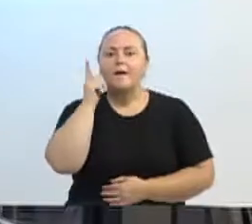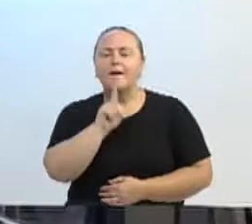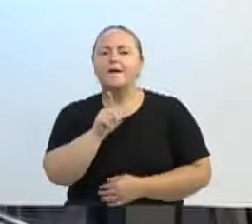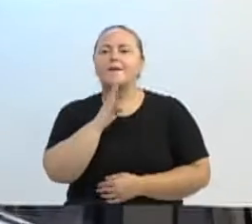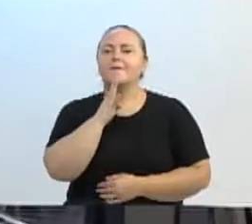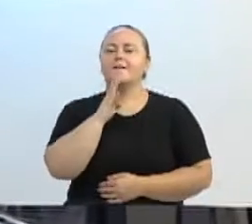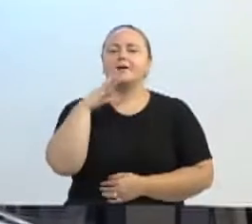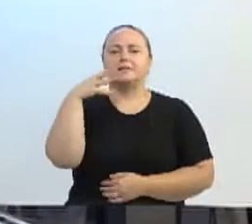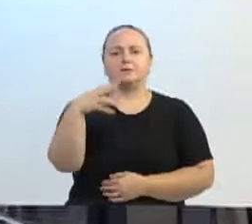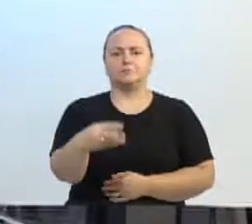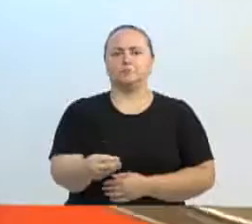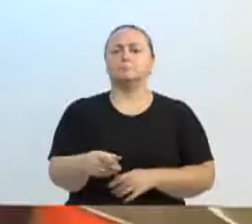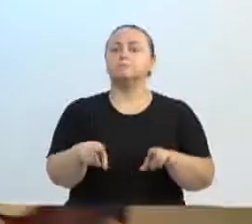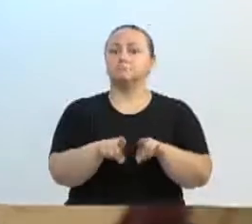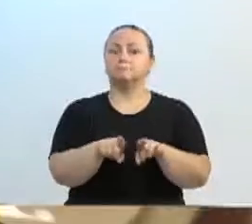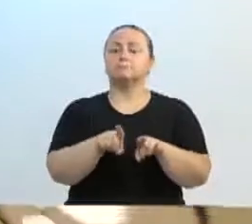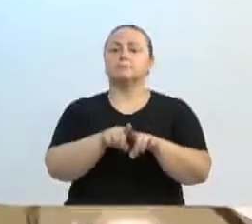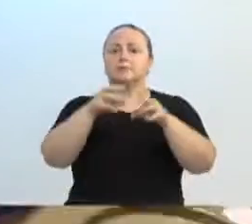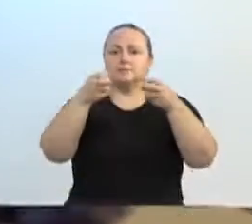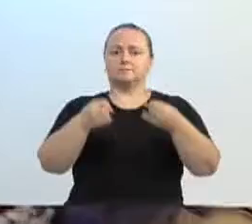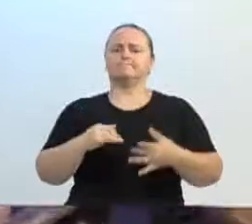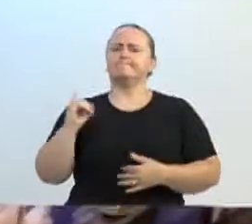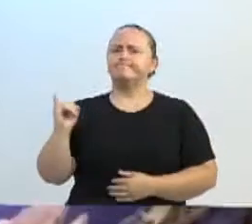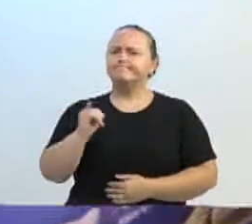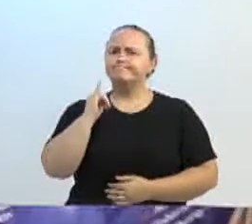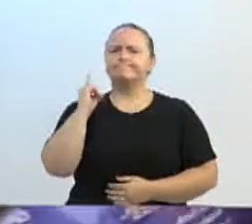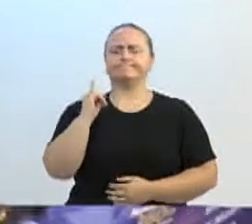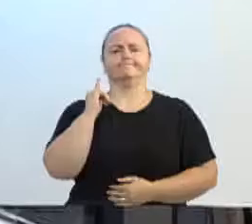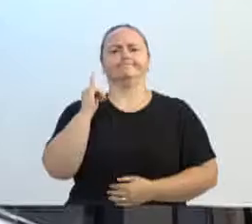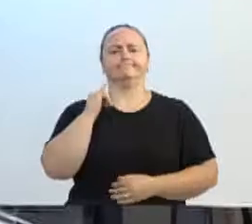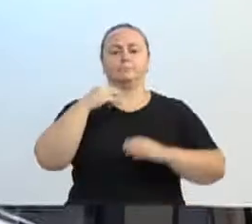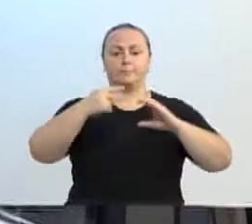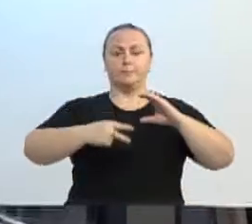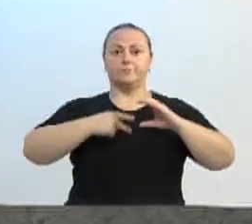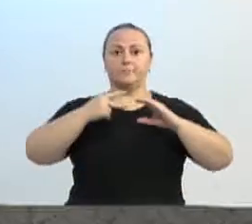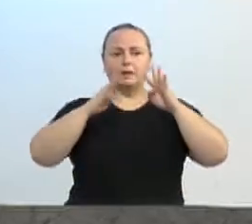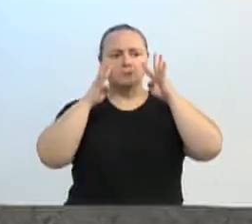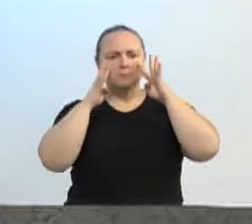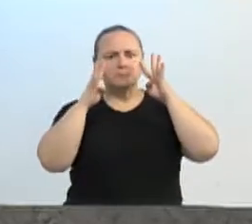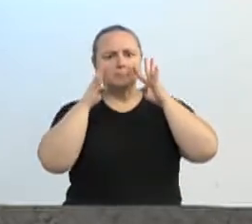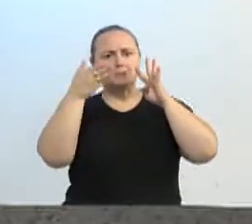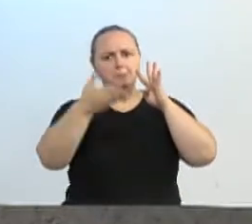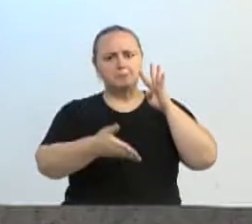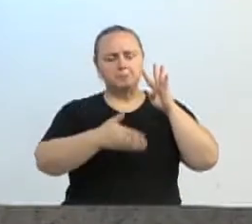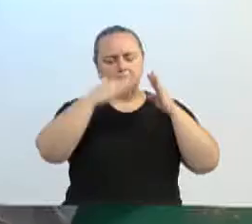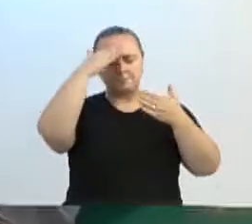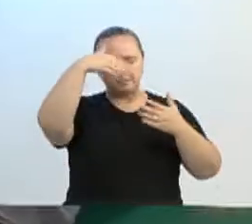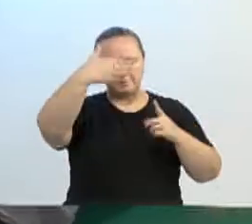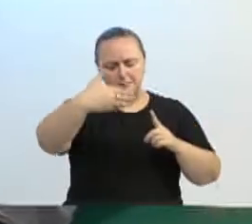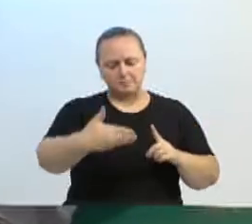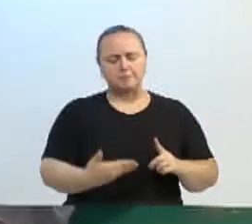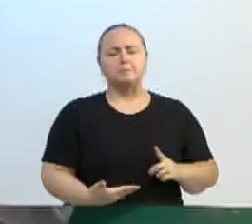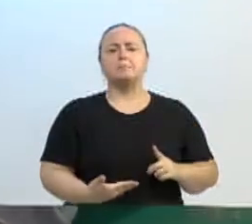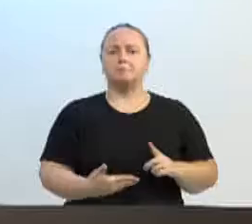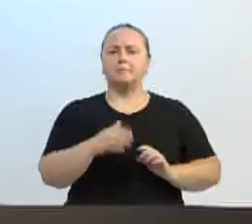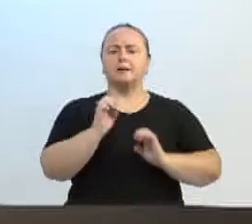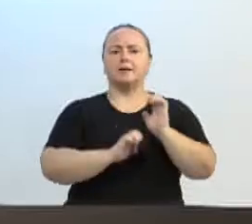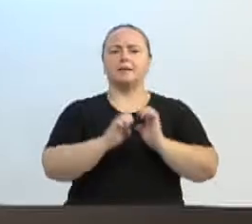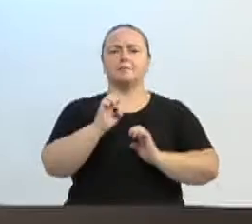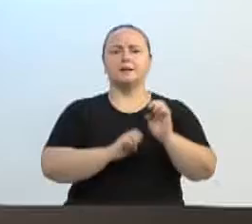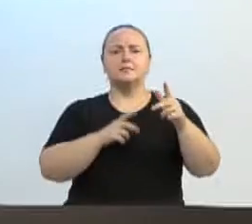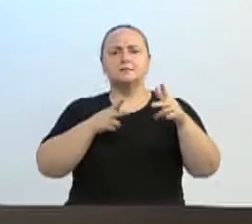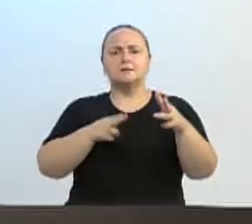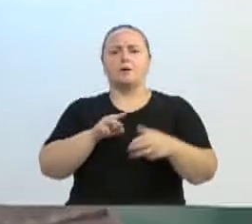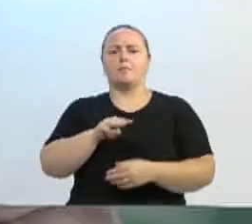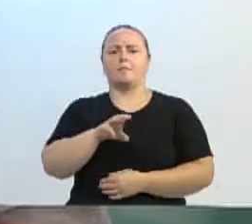importância do Poder Legislativo em reconhecer empresas que são exemplo na cidade de Blumenau, como é o caso da